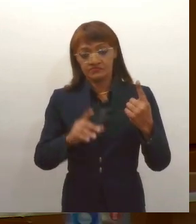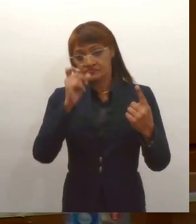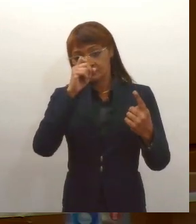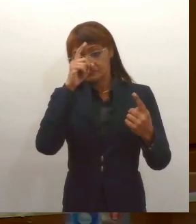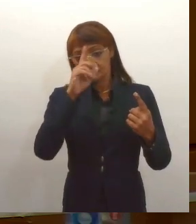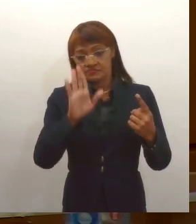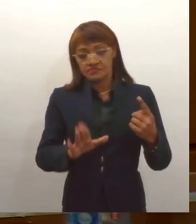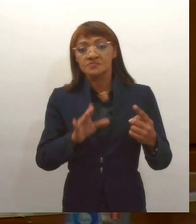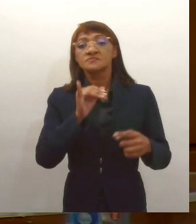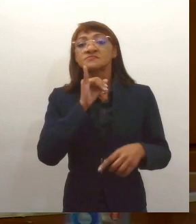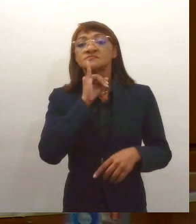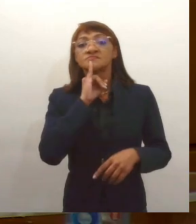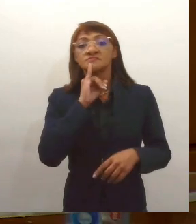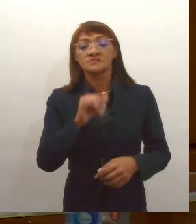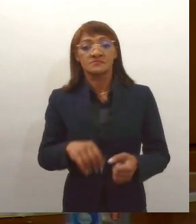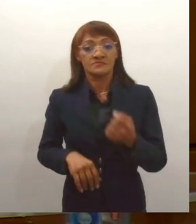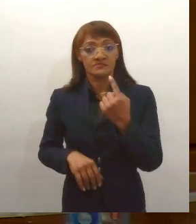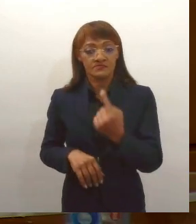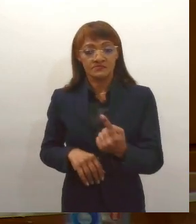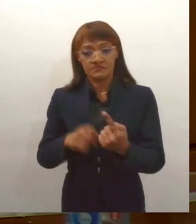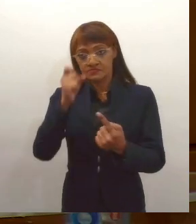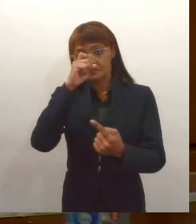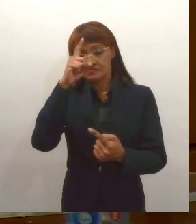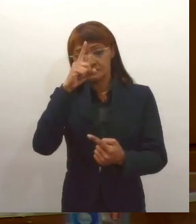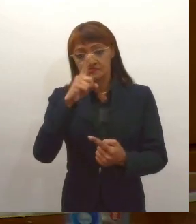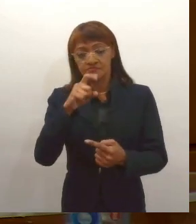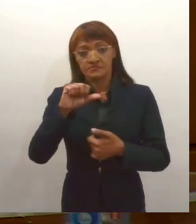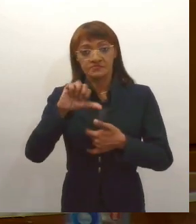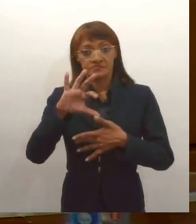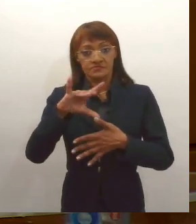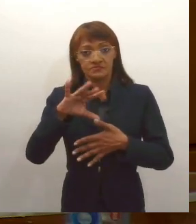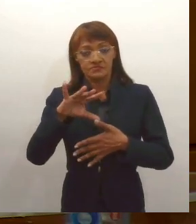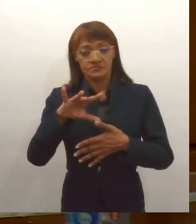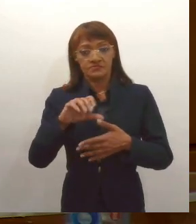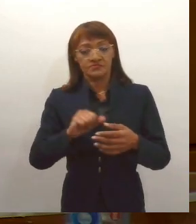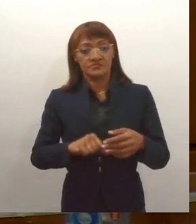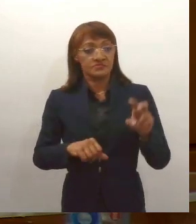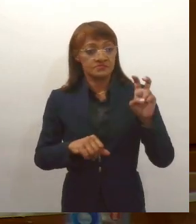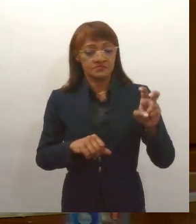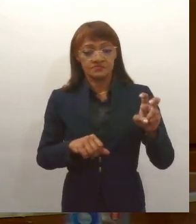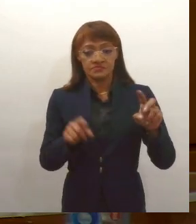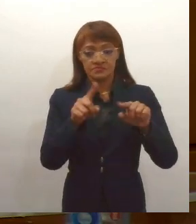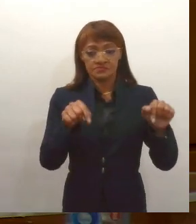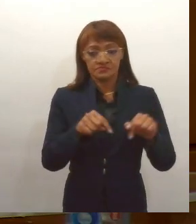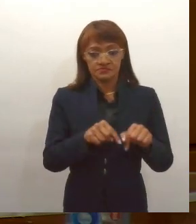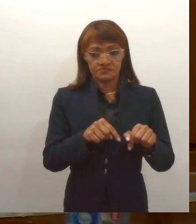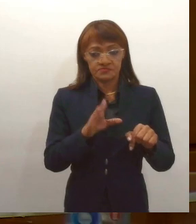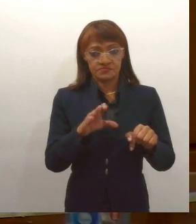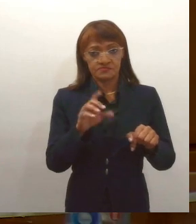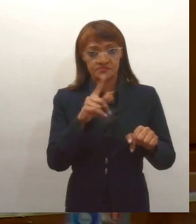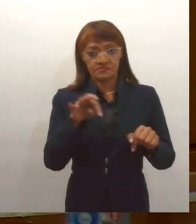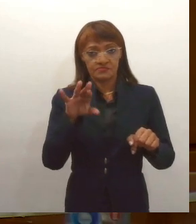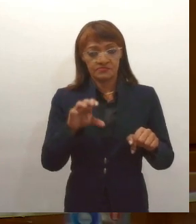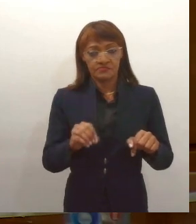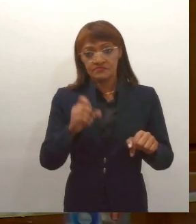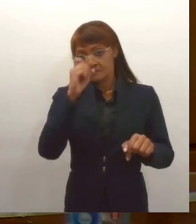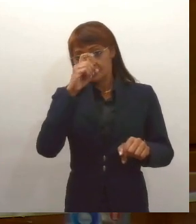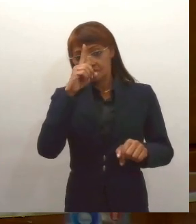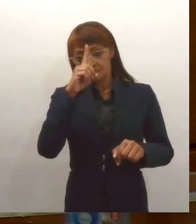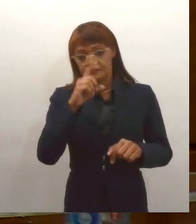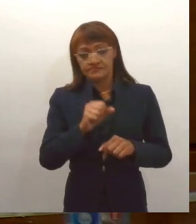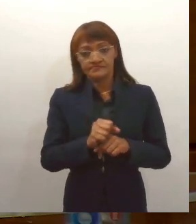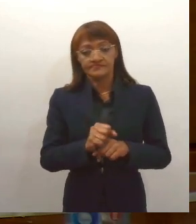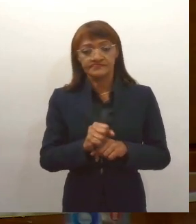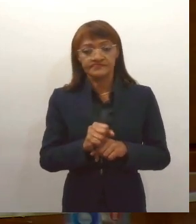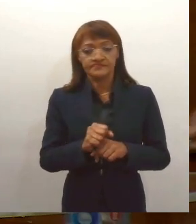Regional de Glória cinco leitos semicríticos no Hospital Universitário de lagarto e